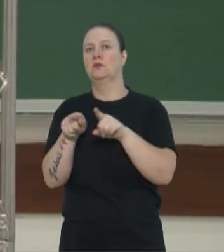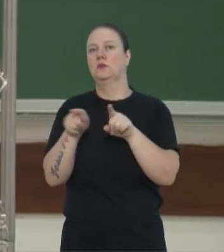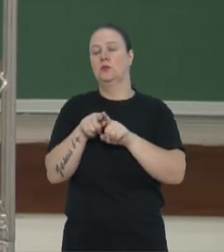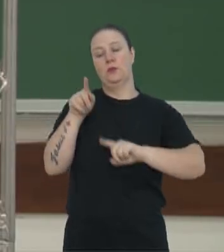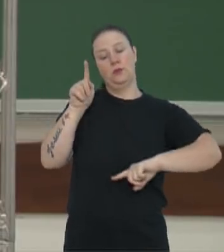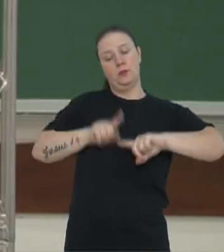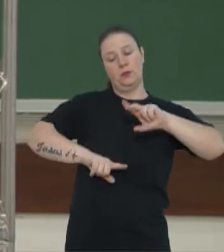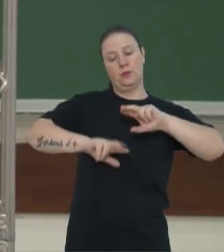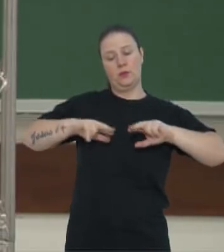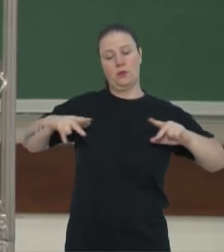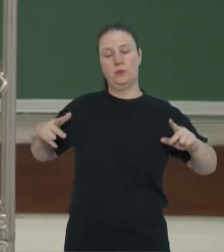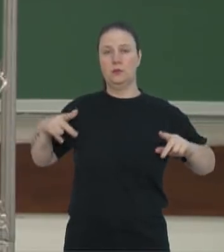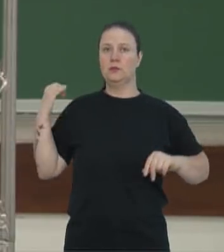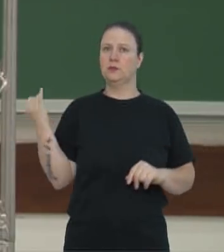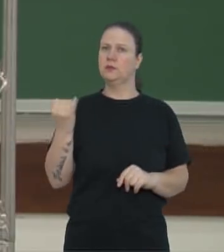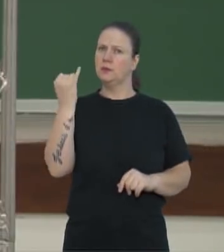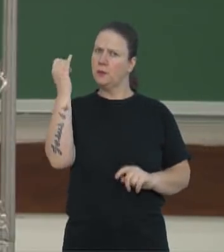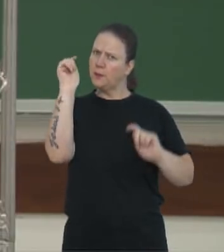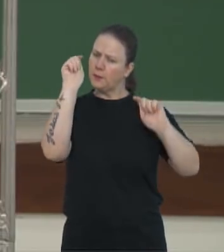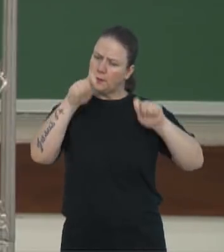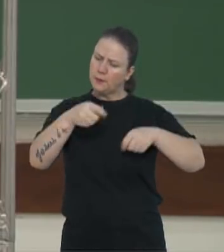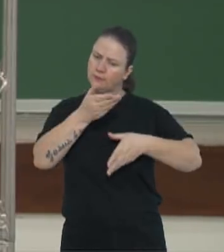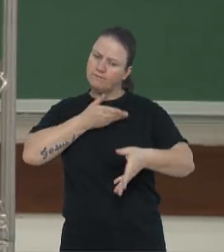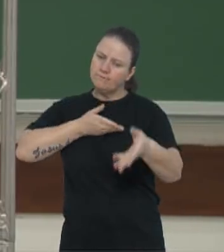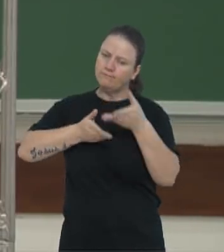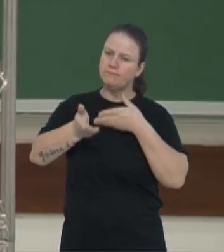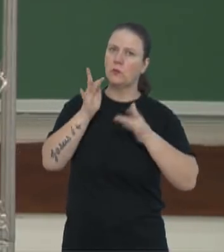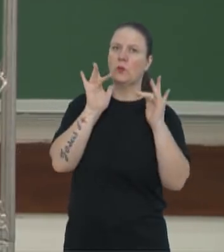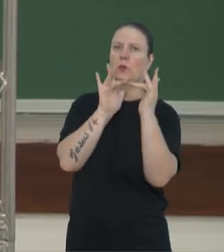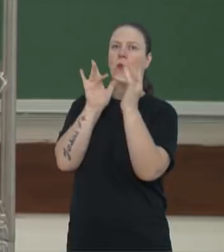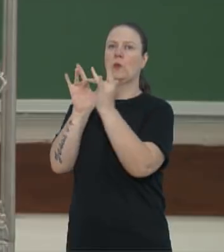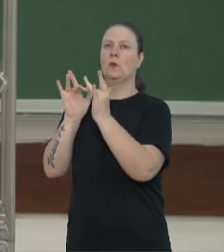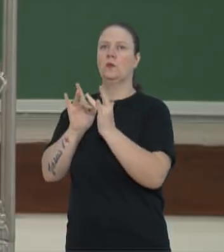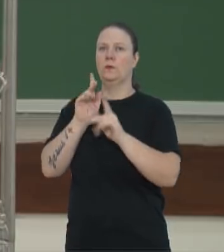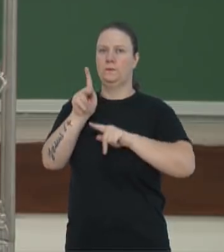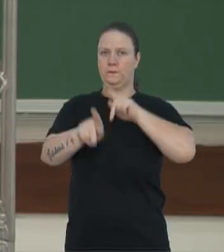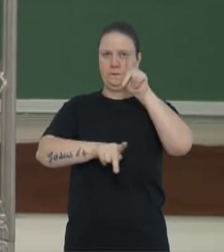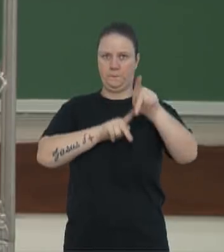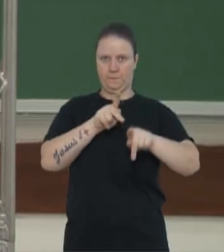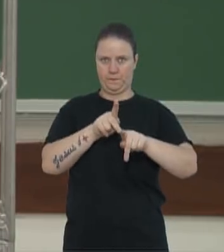podem valorizar a interação com o público.